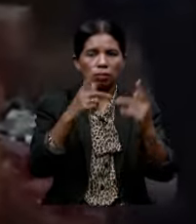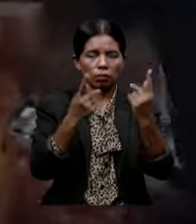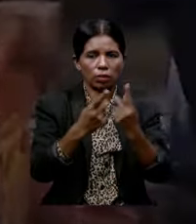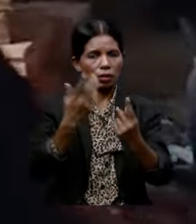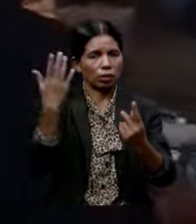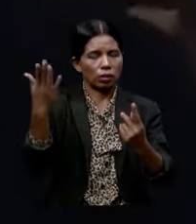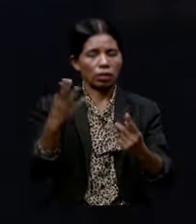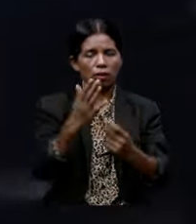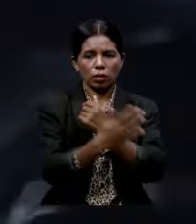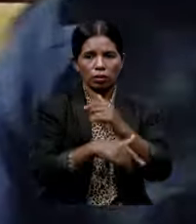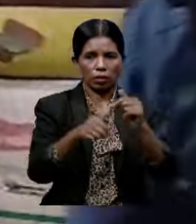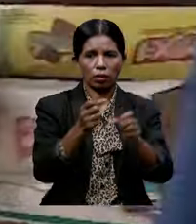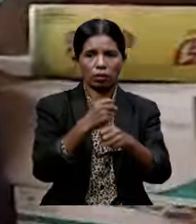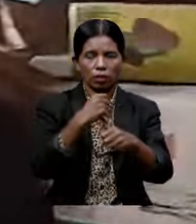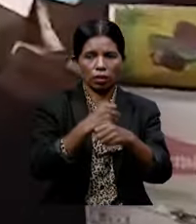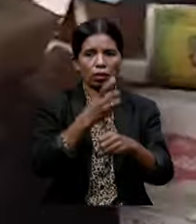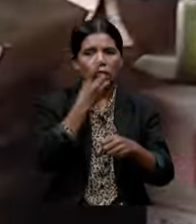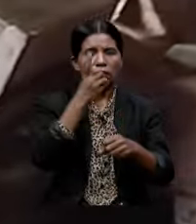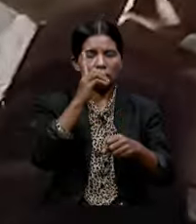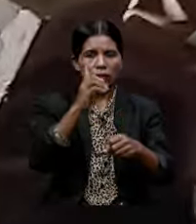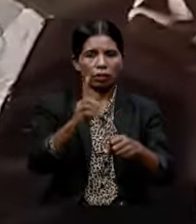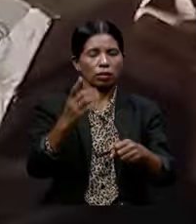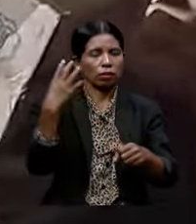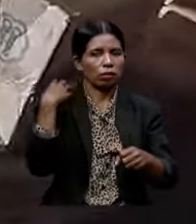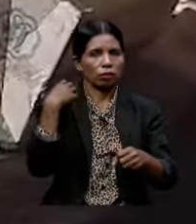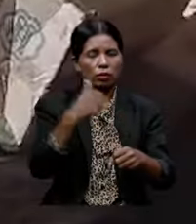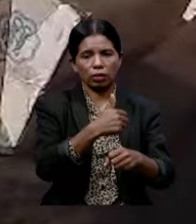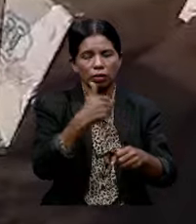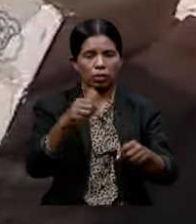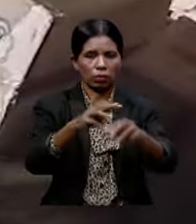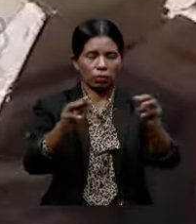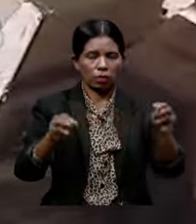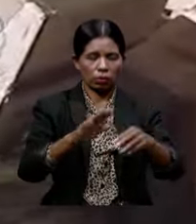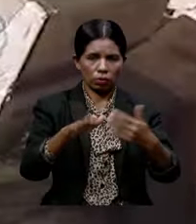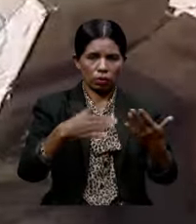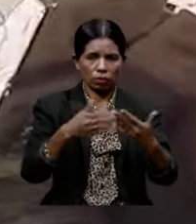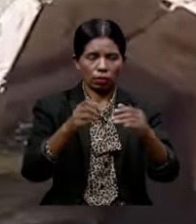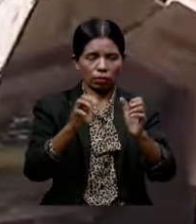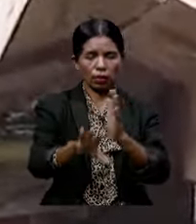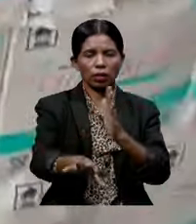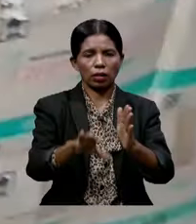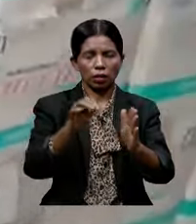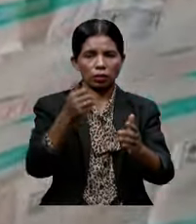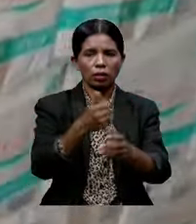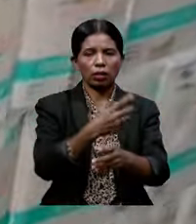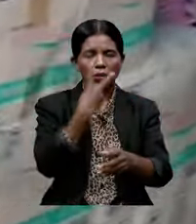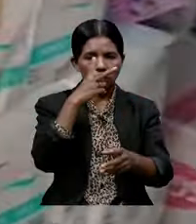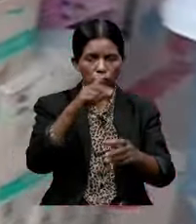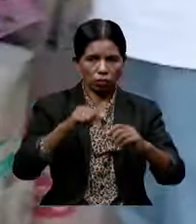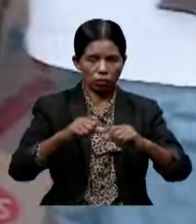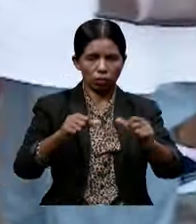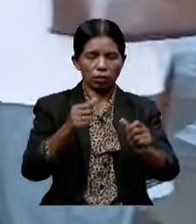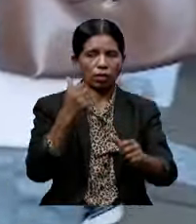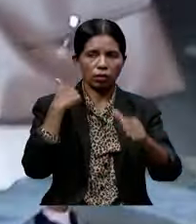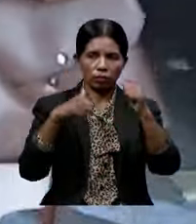Referenien e Harelaran, Atohalo Declaração e Edifício Servenien e Município Roto, Lunebele Retan Autorização, onde continua a